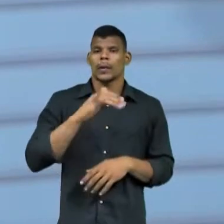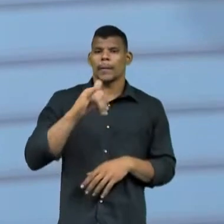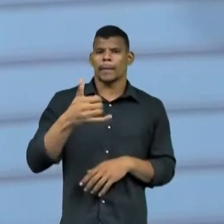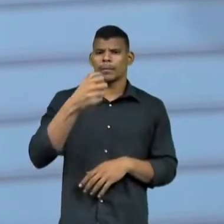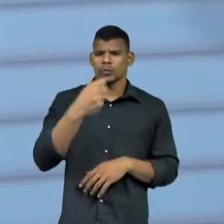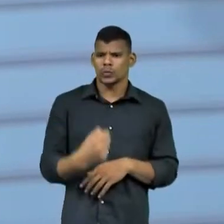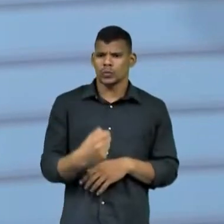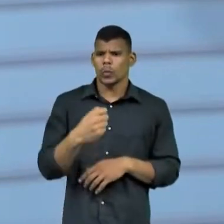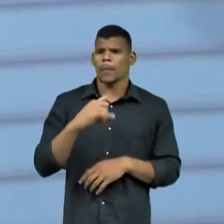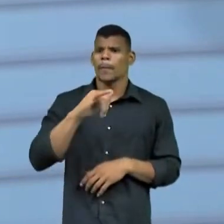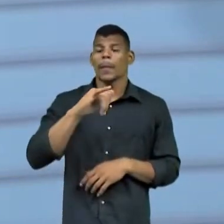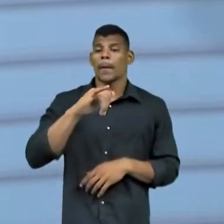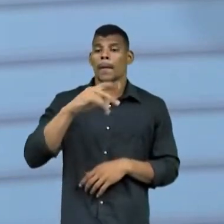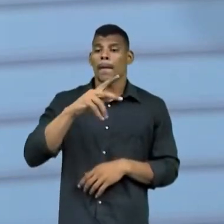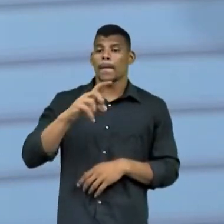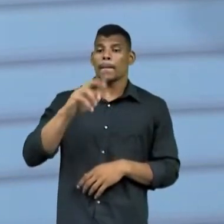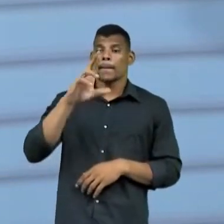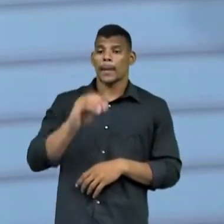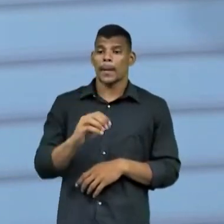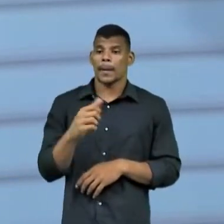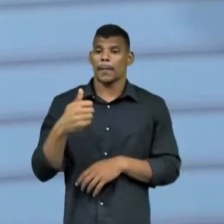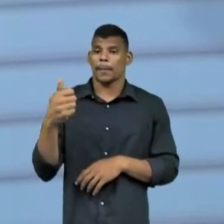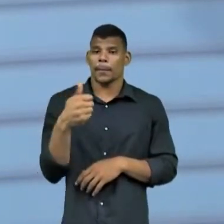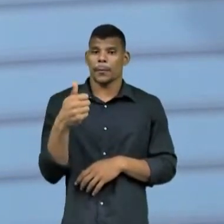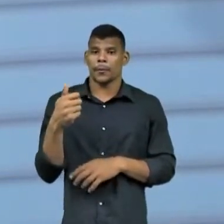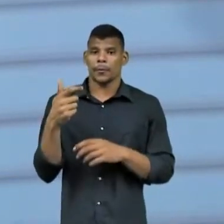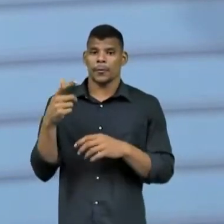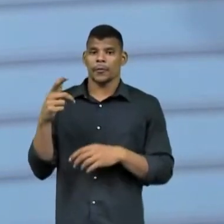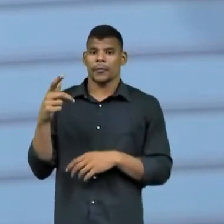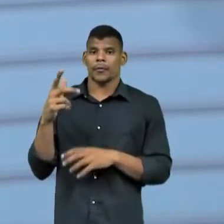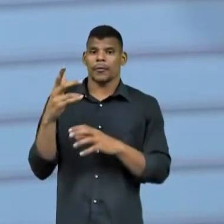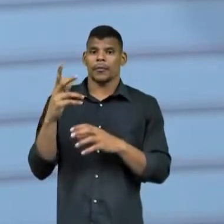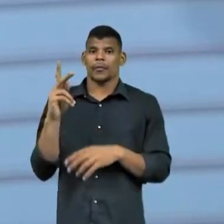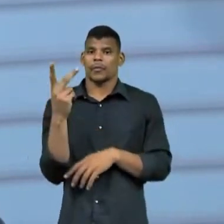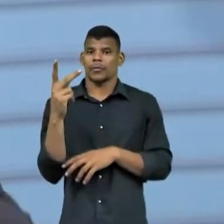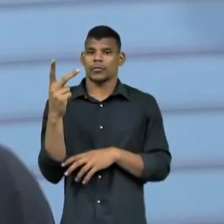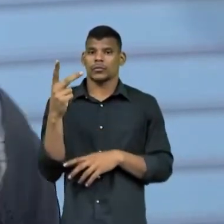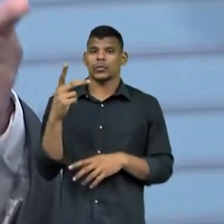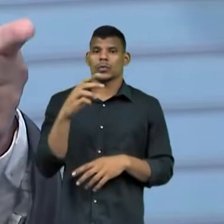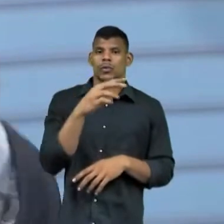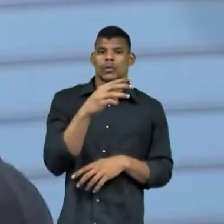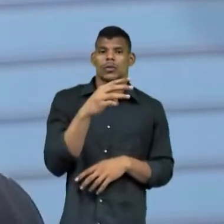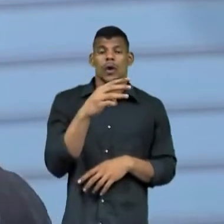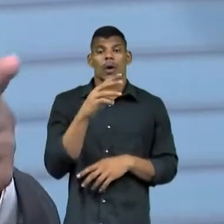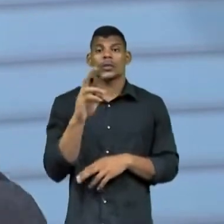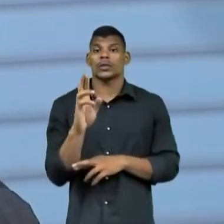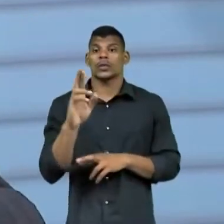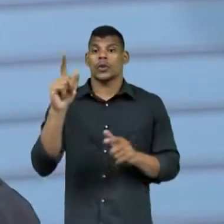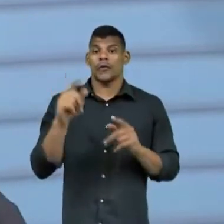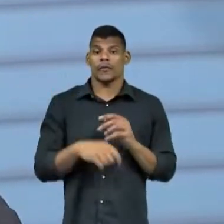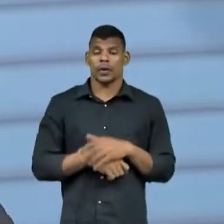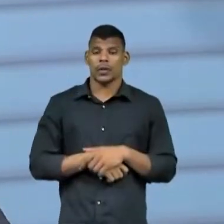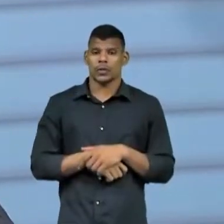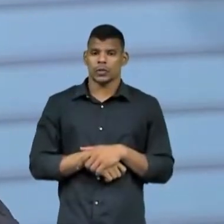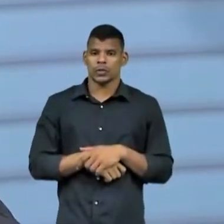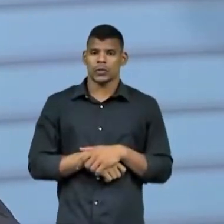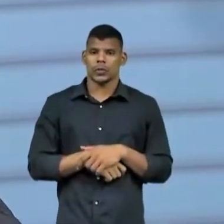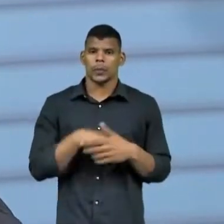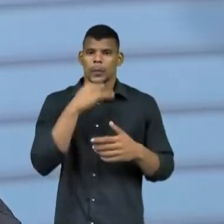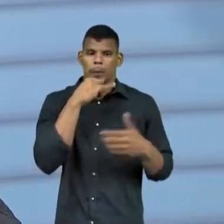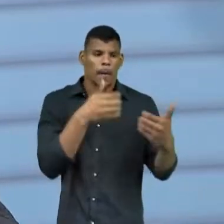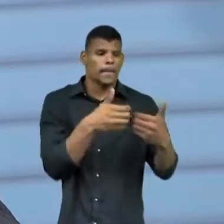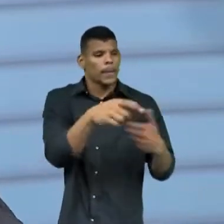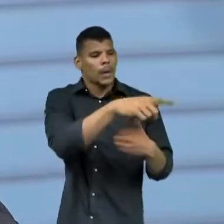né certo e quando nós estamos estudando História o professor fala ó ali Moisés tá ali ali Moisés não Moisés não entrou né ali